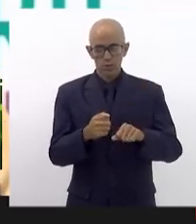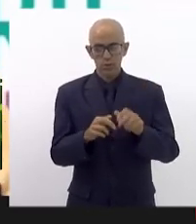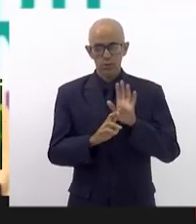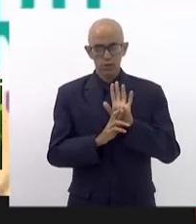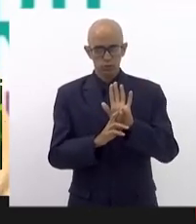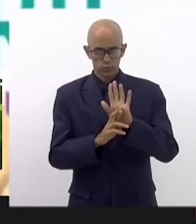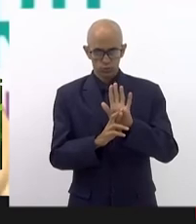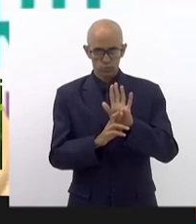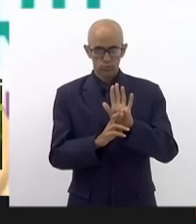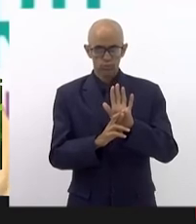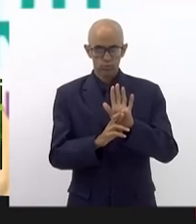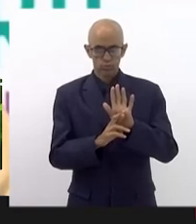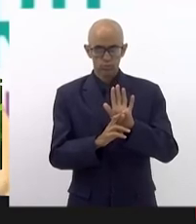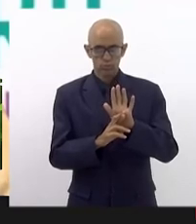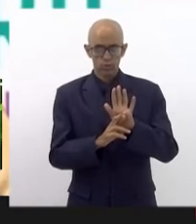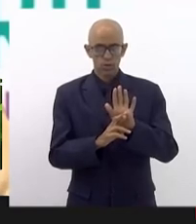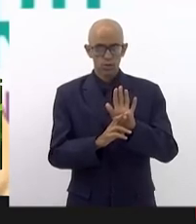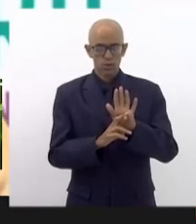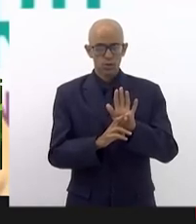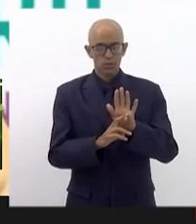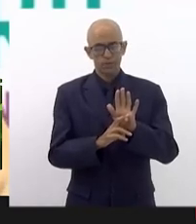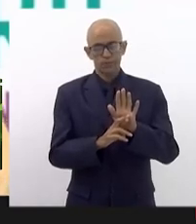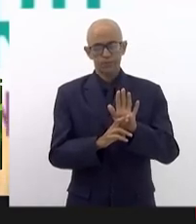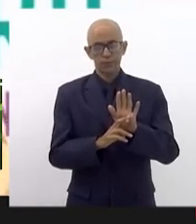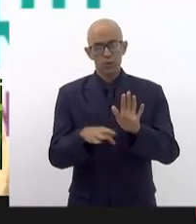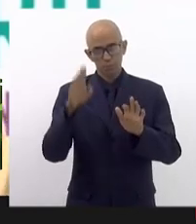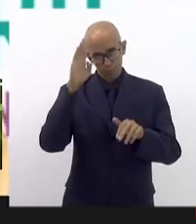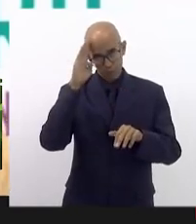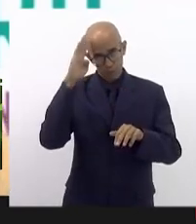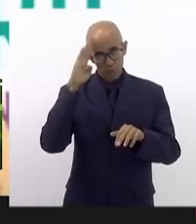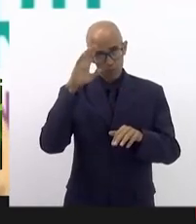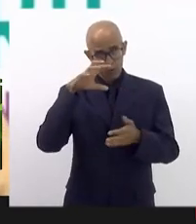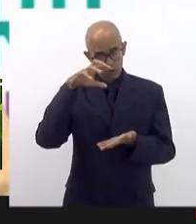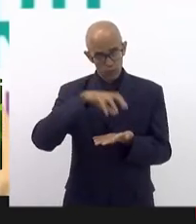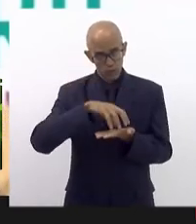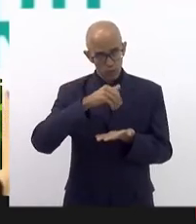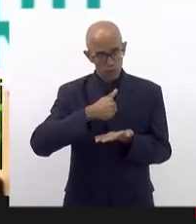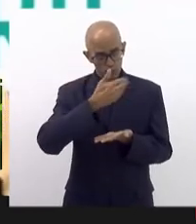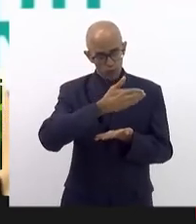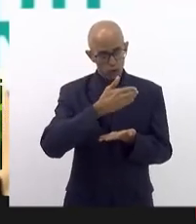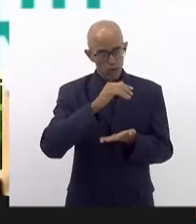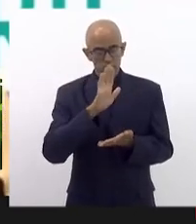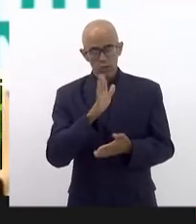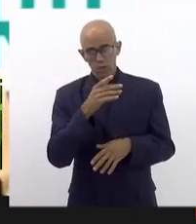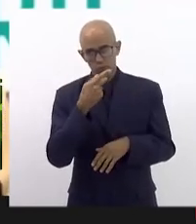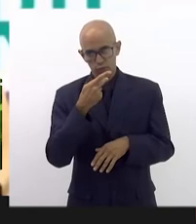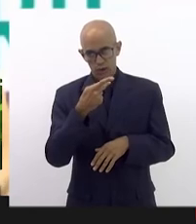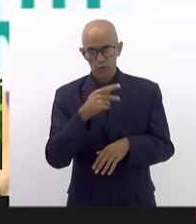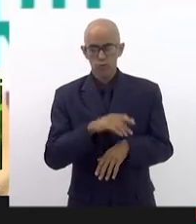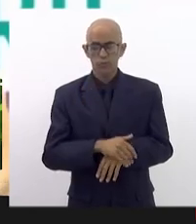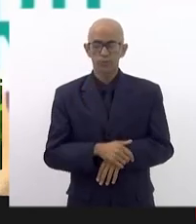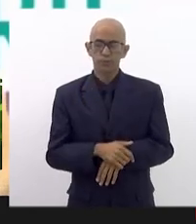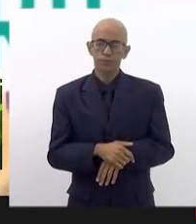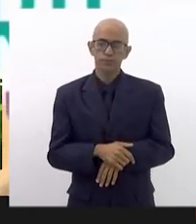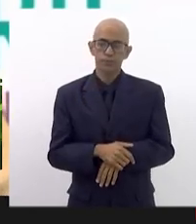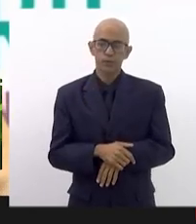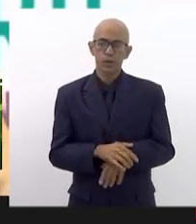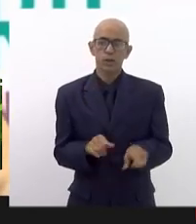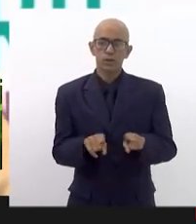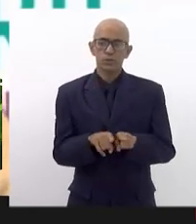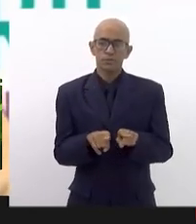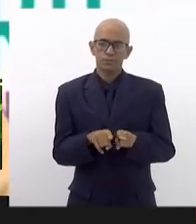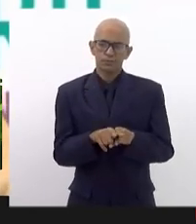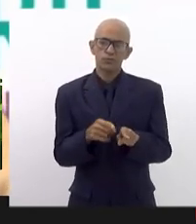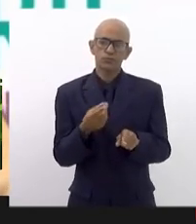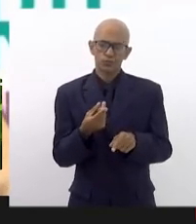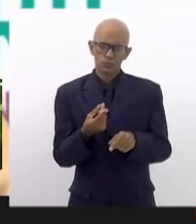menos desses setores STEM, como foi mencionado. A questão dos recursos já